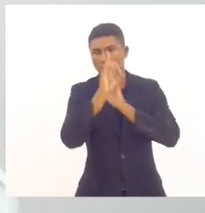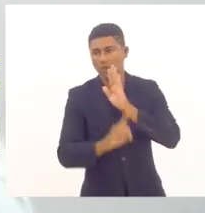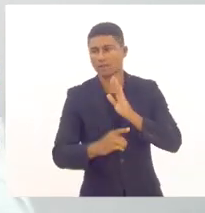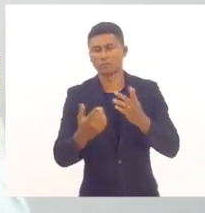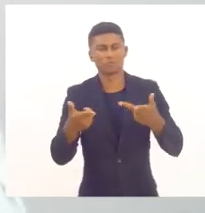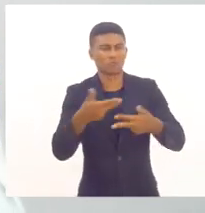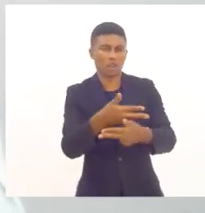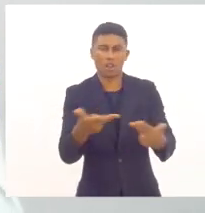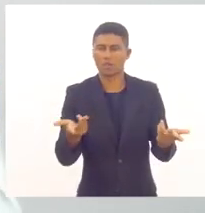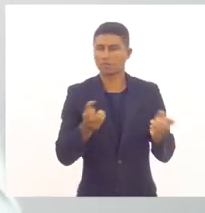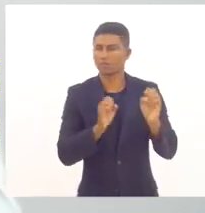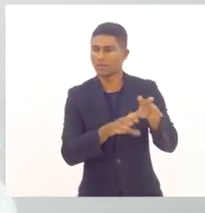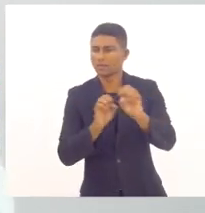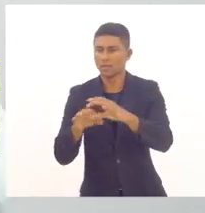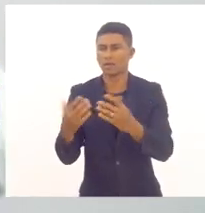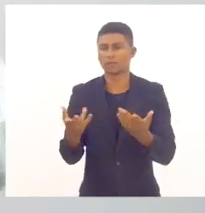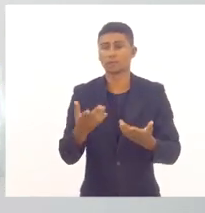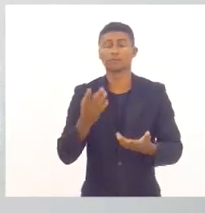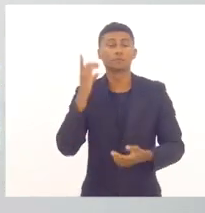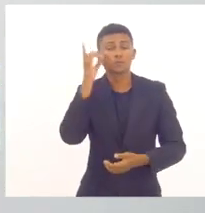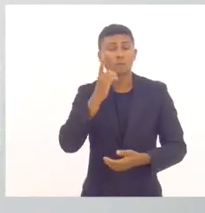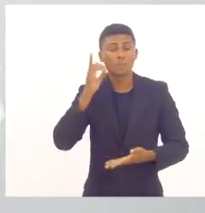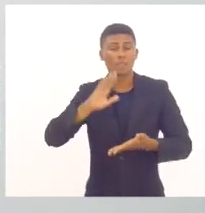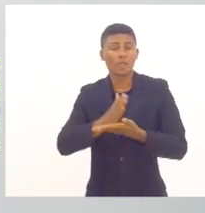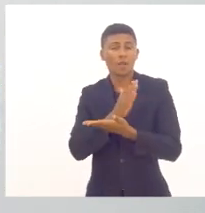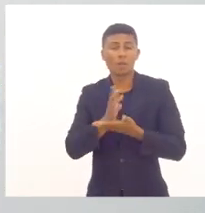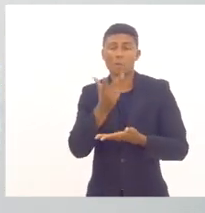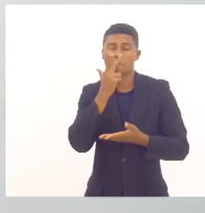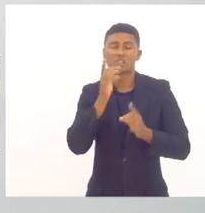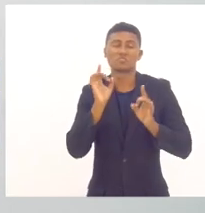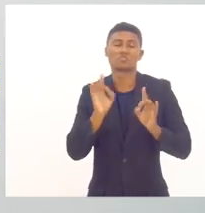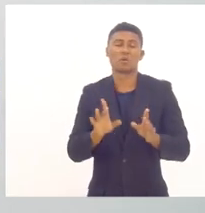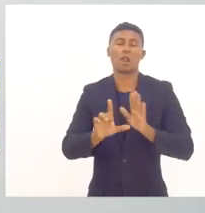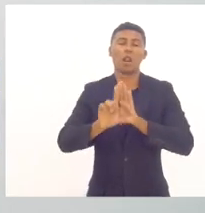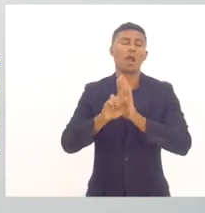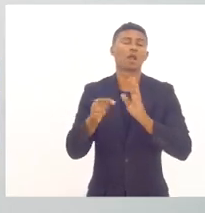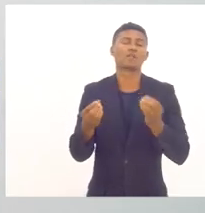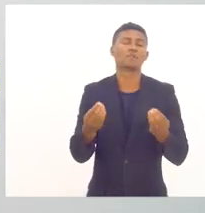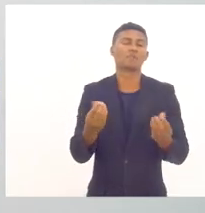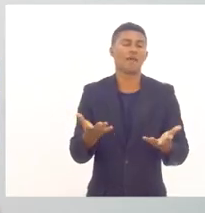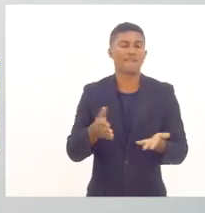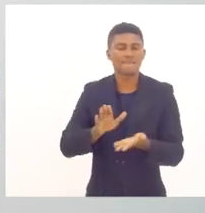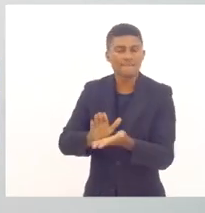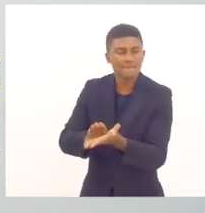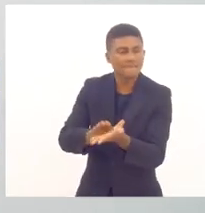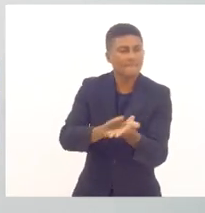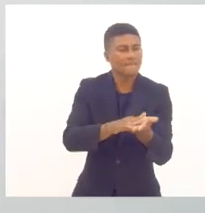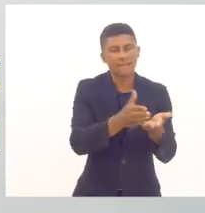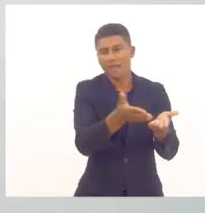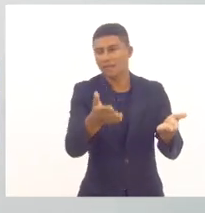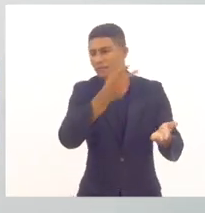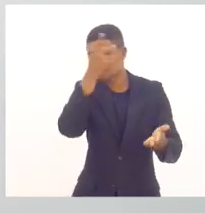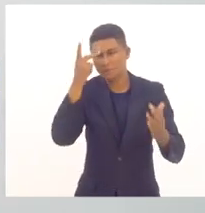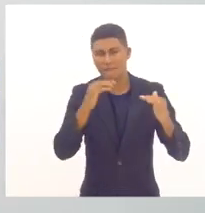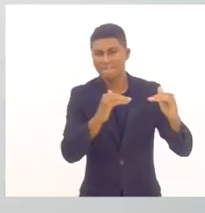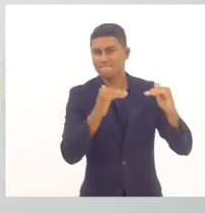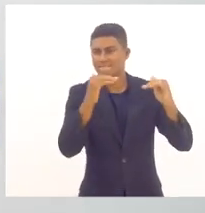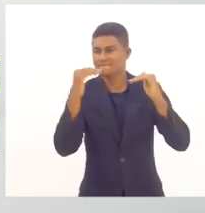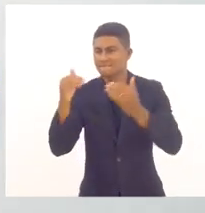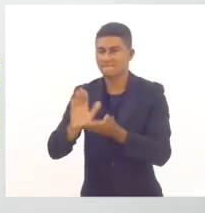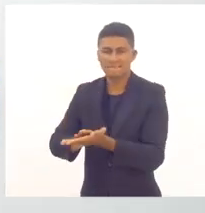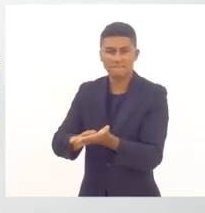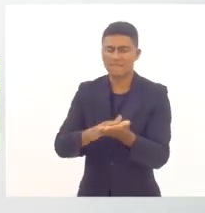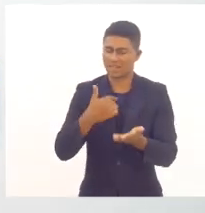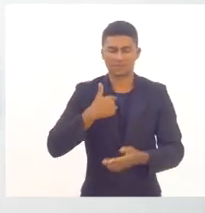né, porque tem muitos deputados que só fazem lei para dar nome de rua e bajular os poderosos de plantão. Eu não faço leis desse